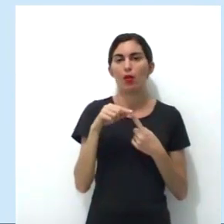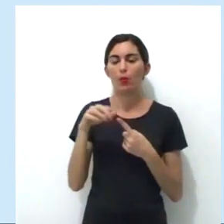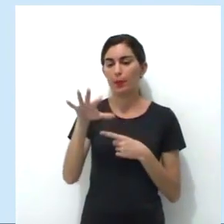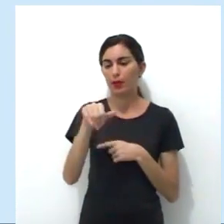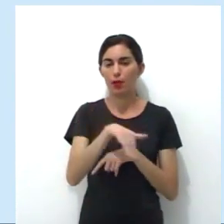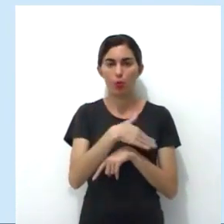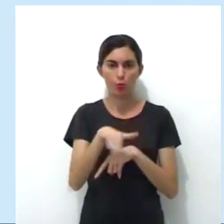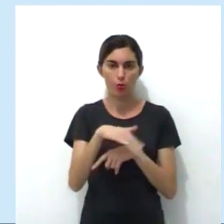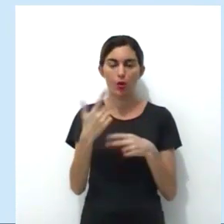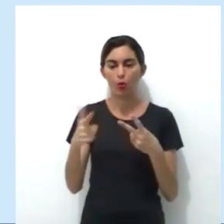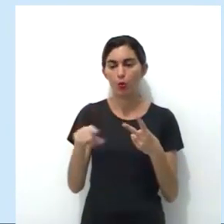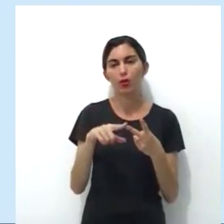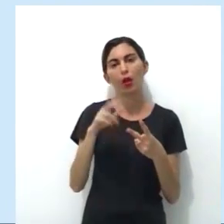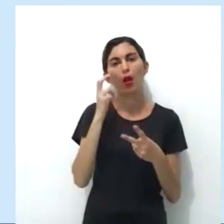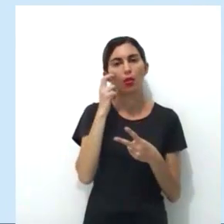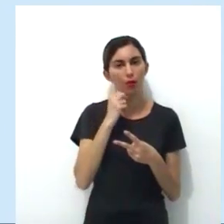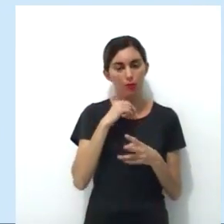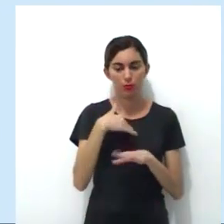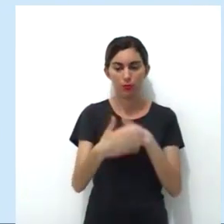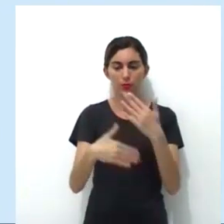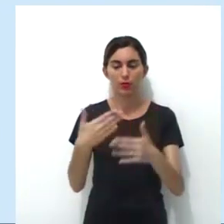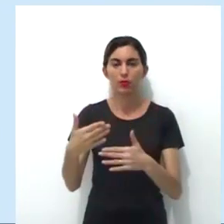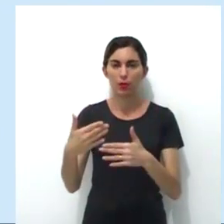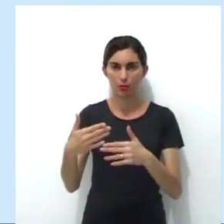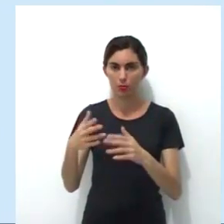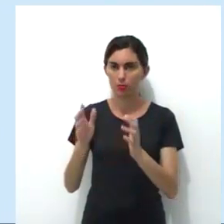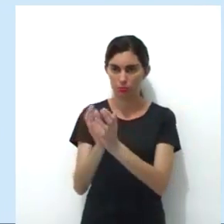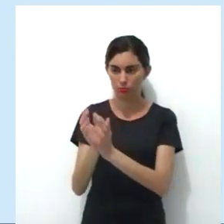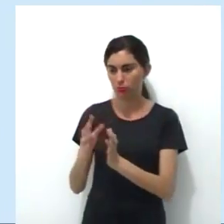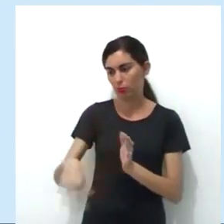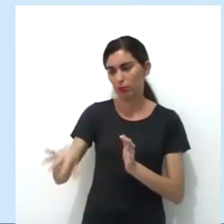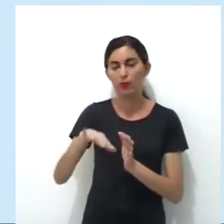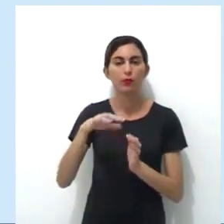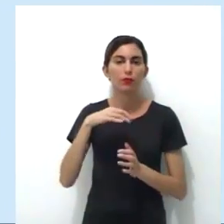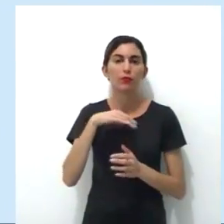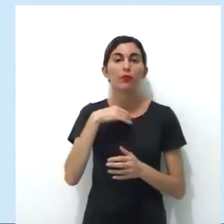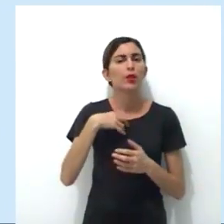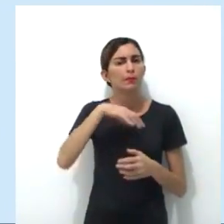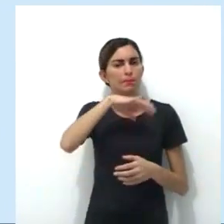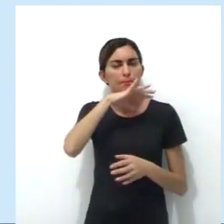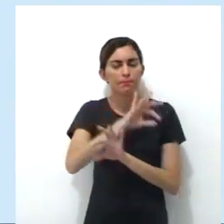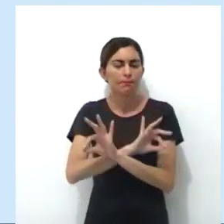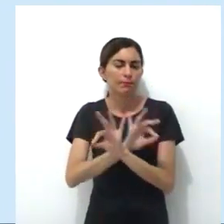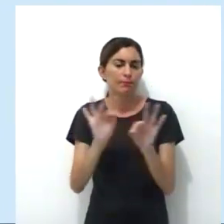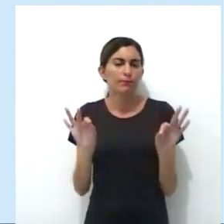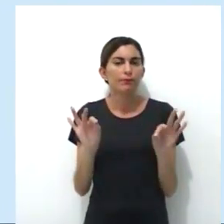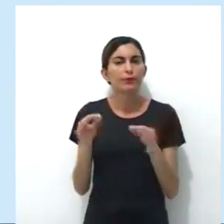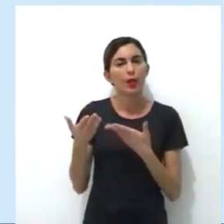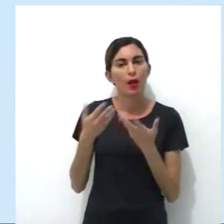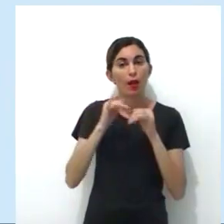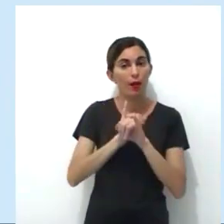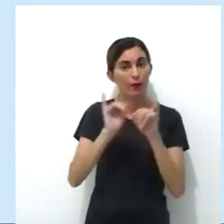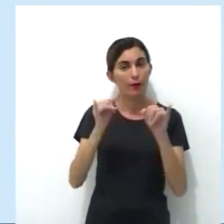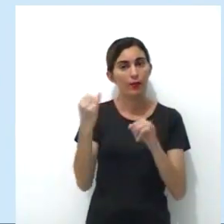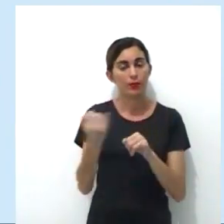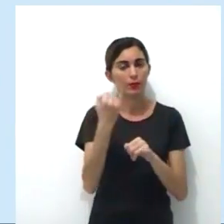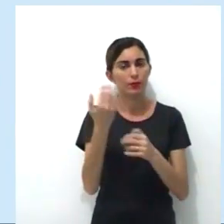a Mini, são as minhas cadelas, as minhas filhas de 4 patas. São animais que